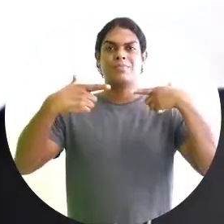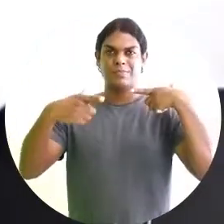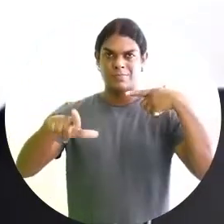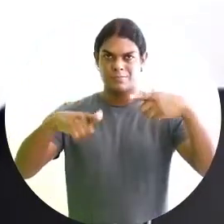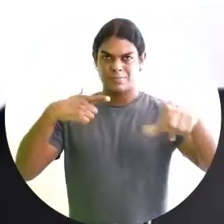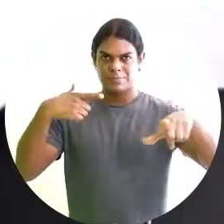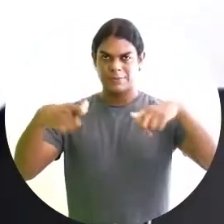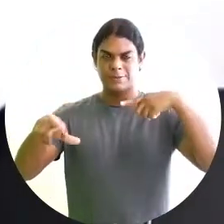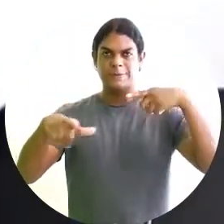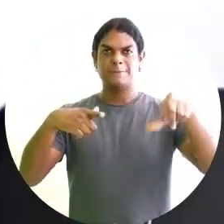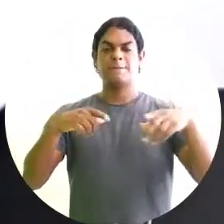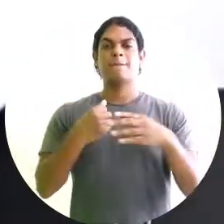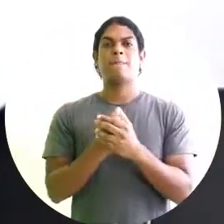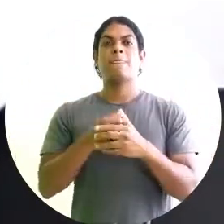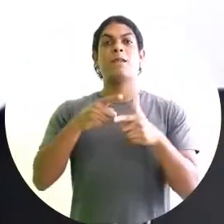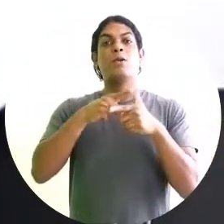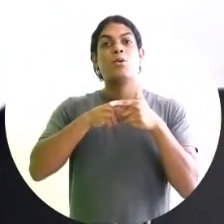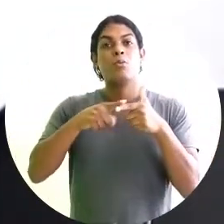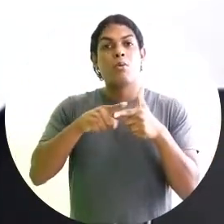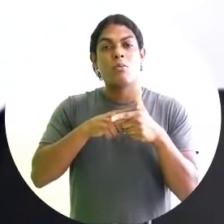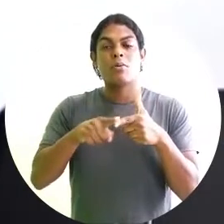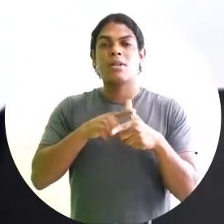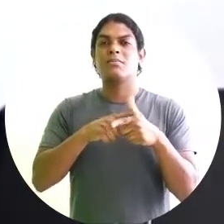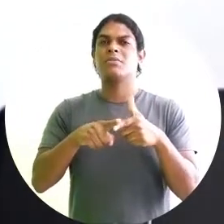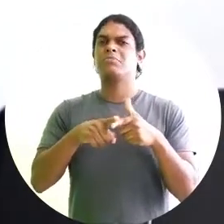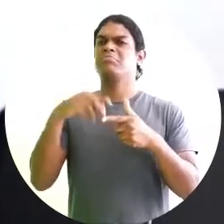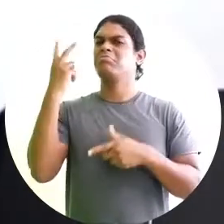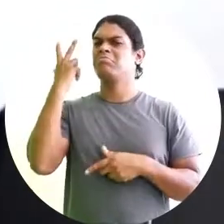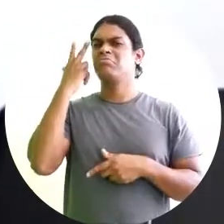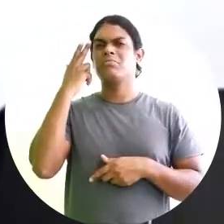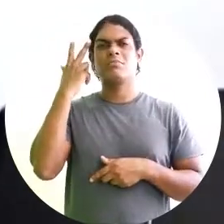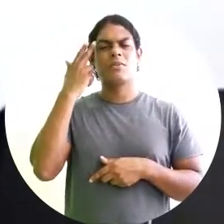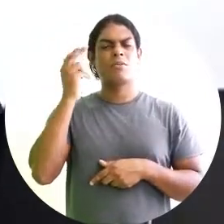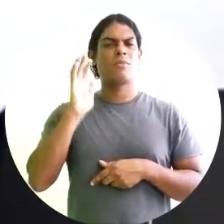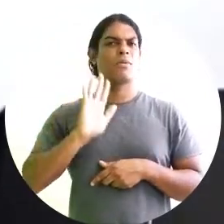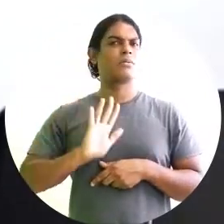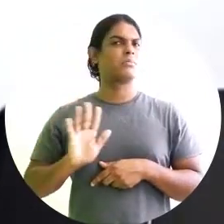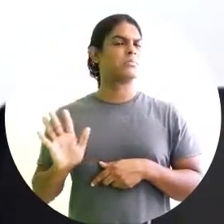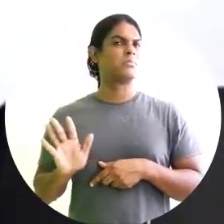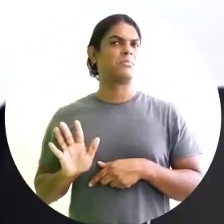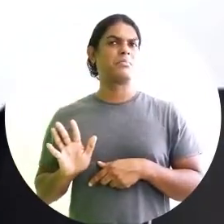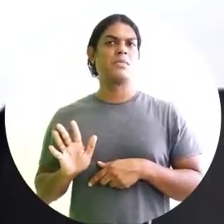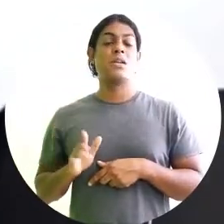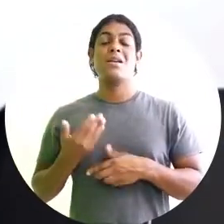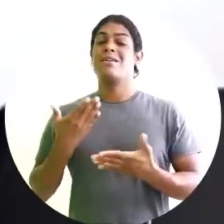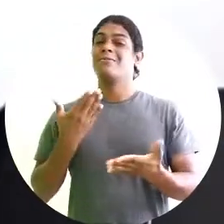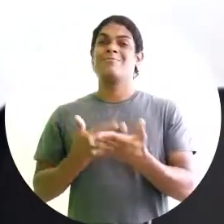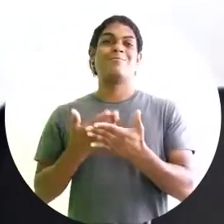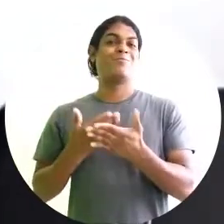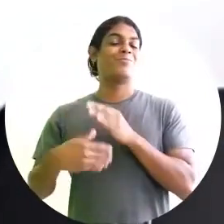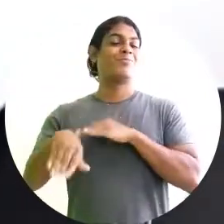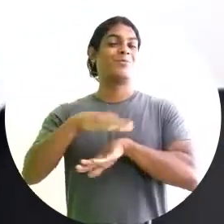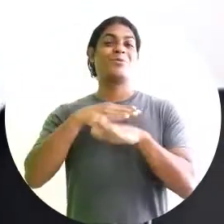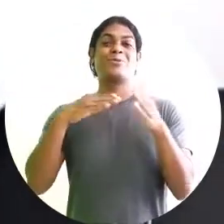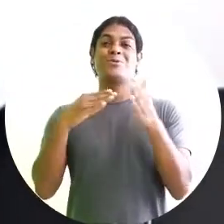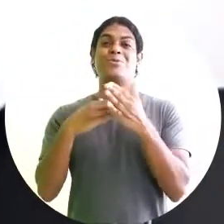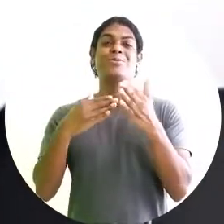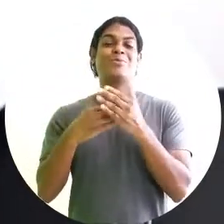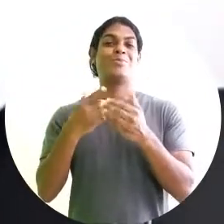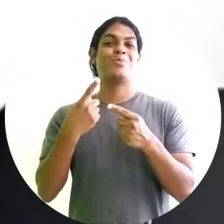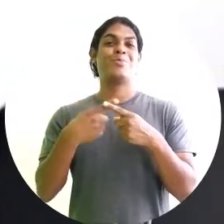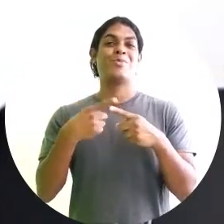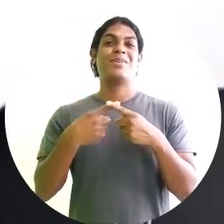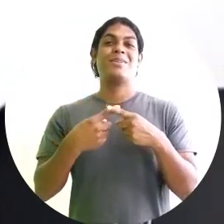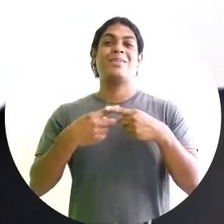trabalho. São problemáticas das mais comuns. Não vamos repassar todas porque não